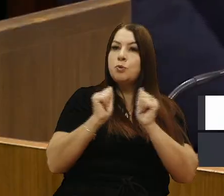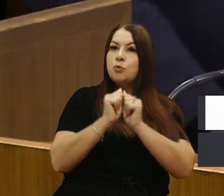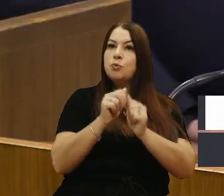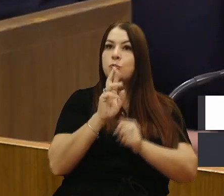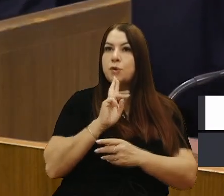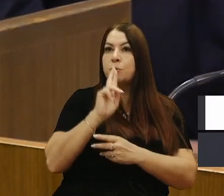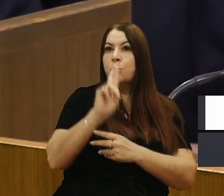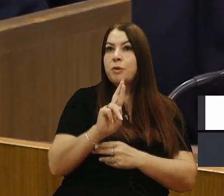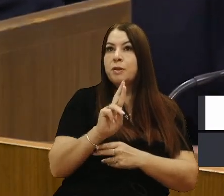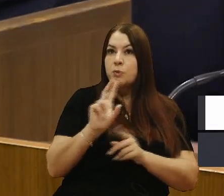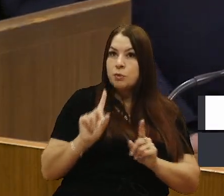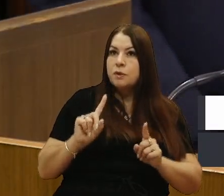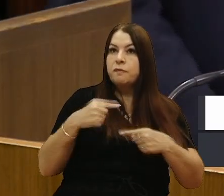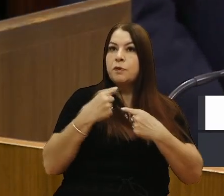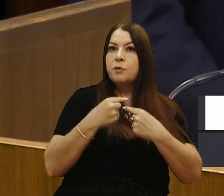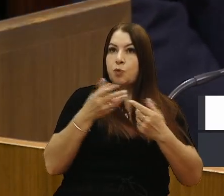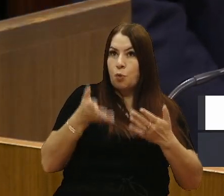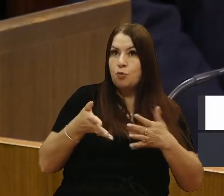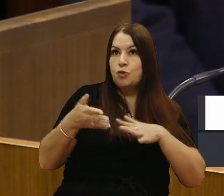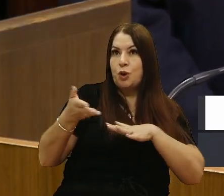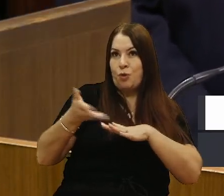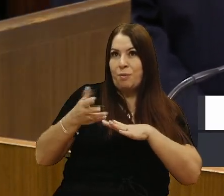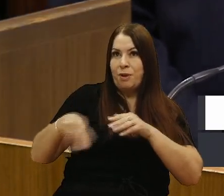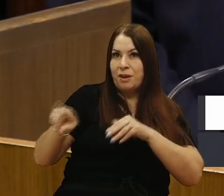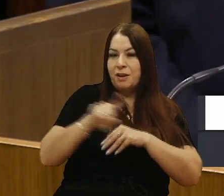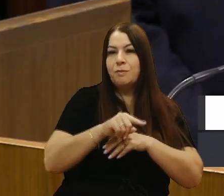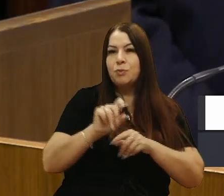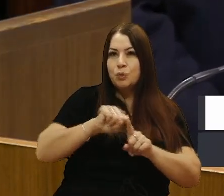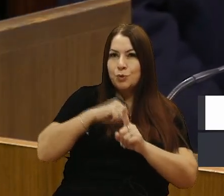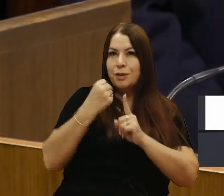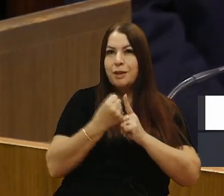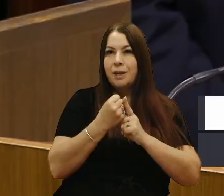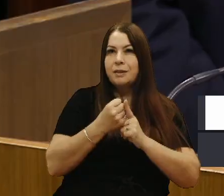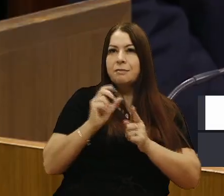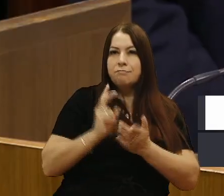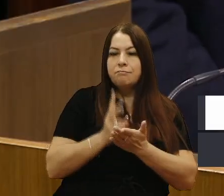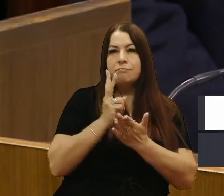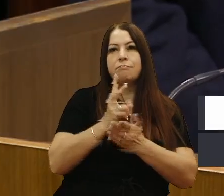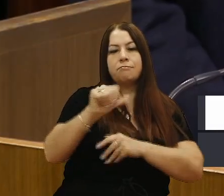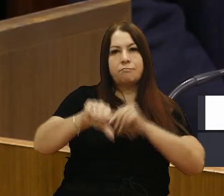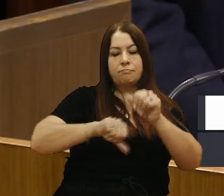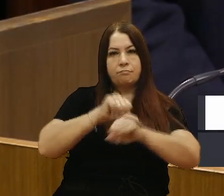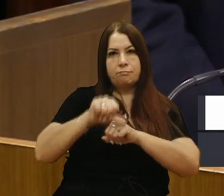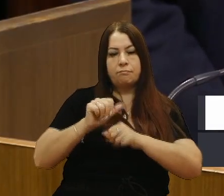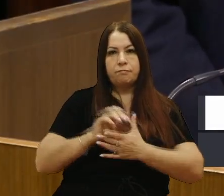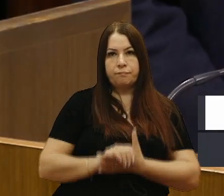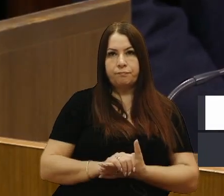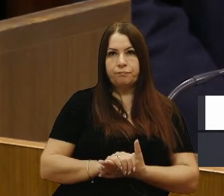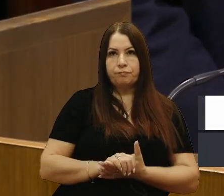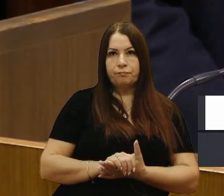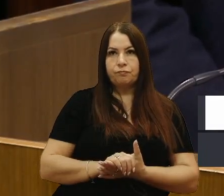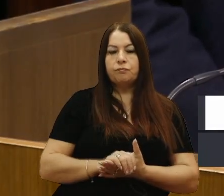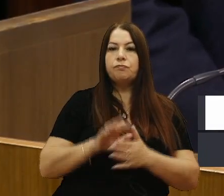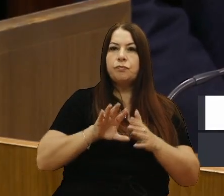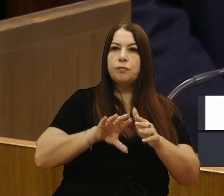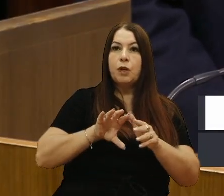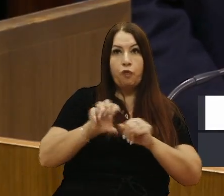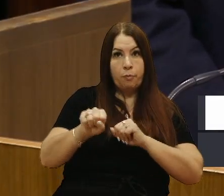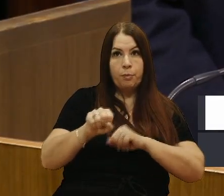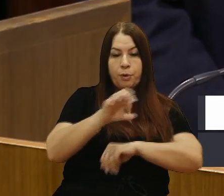responder aos desafios contemporâneos de uma sociedade em constante transformação. Formar